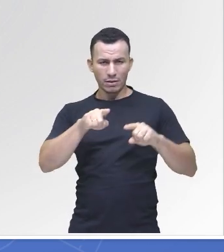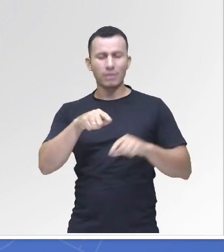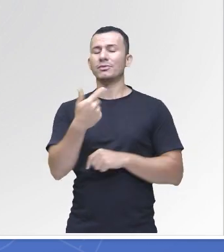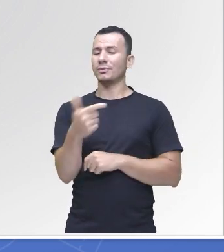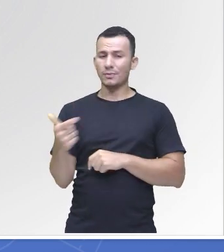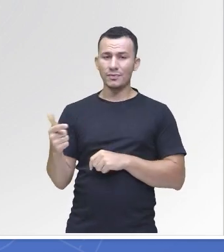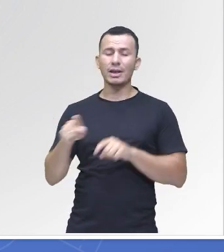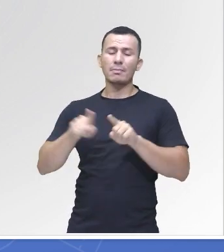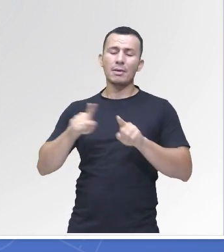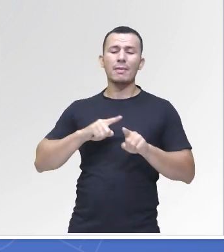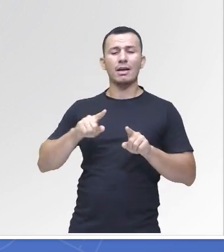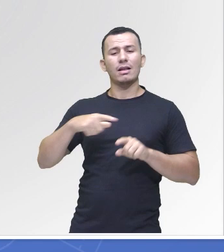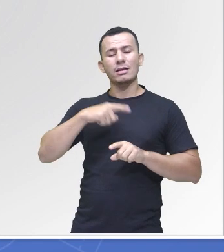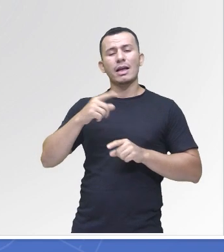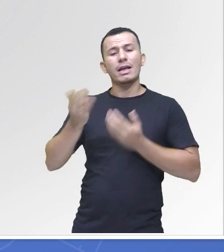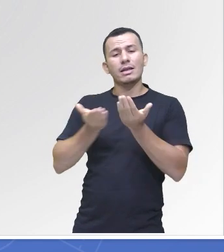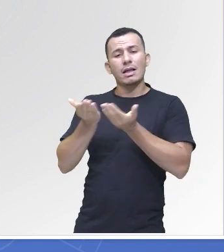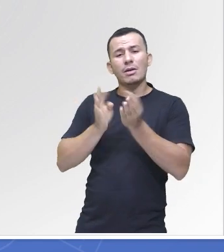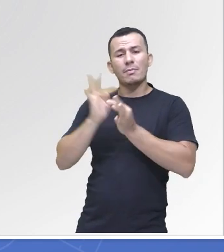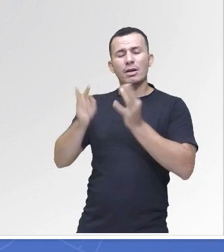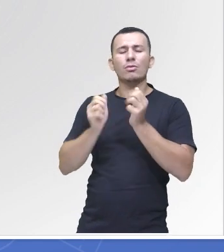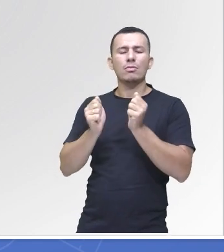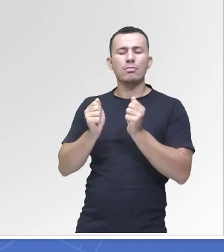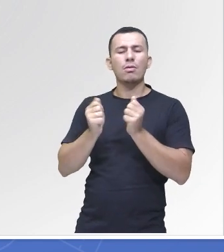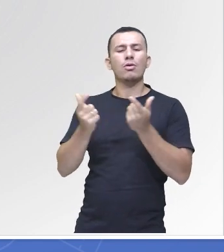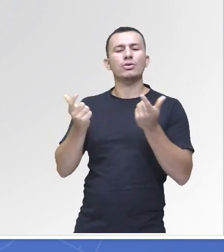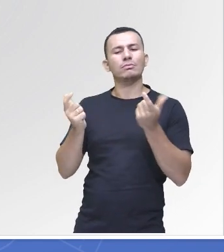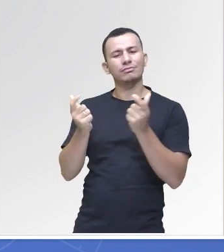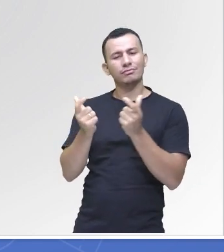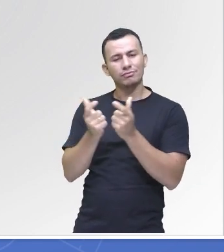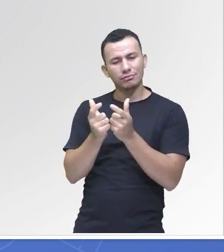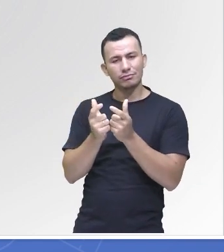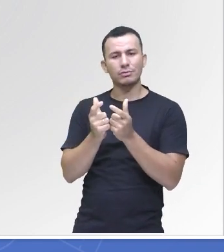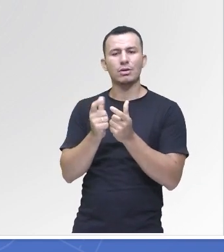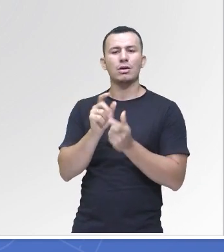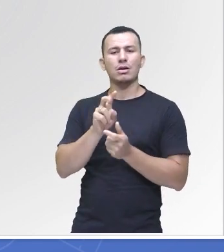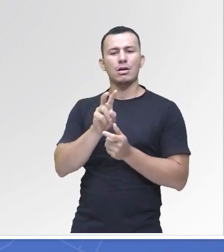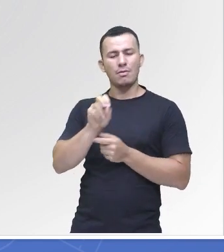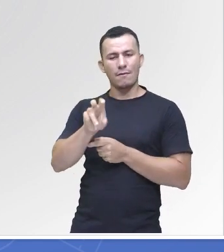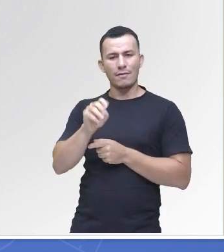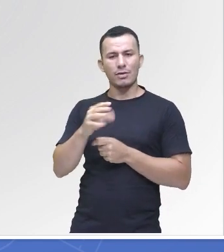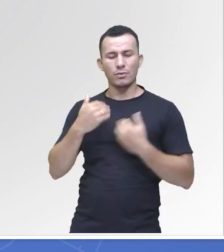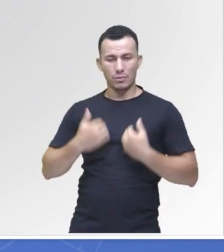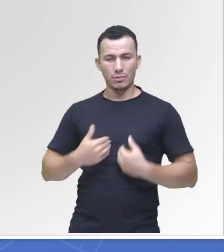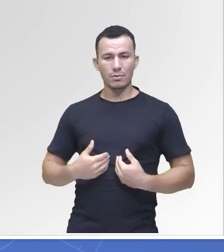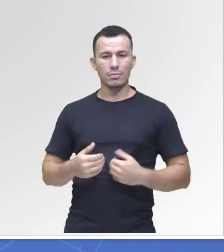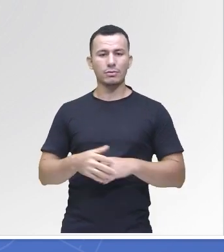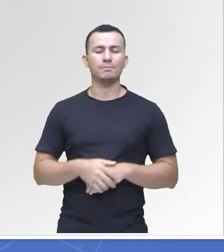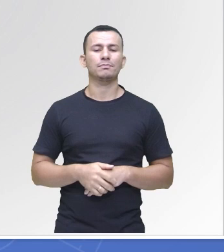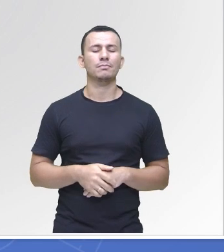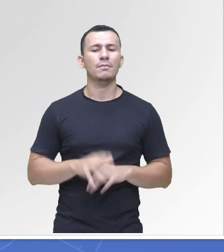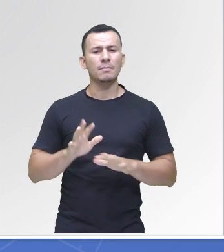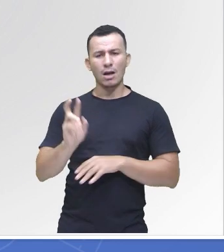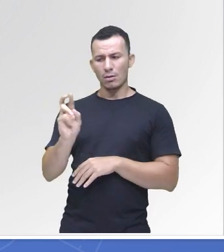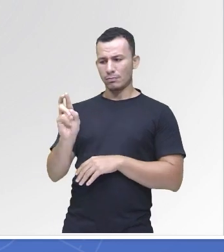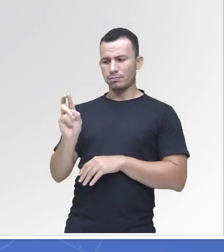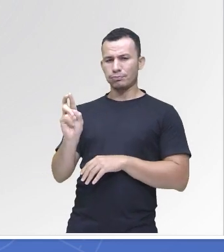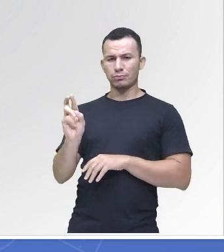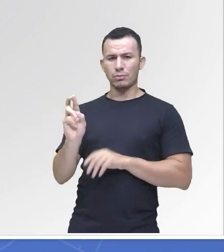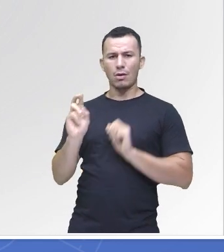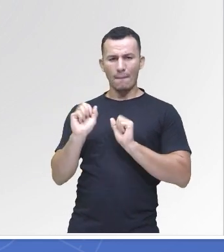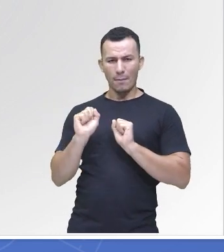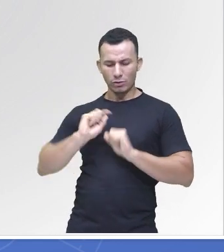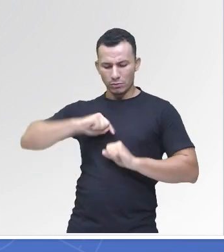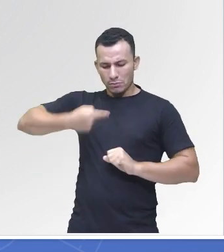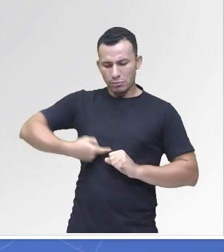existem tratamentos que reduzem muito mesmo a quantidade desse vírus no organismo. A gestante ela pode transmitir o HIV para o